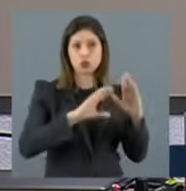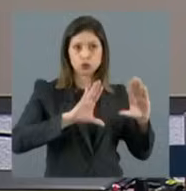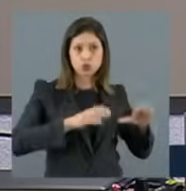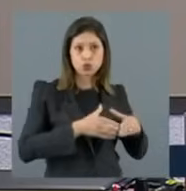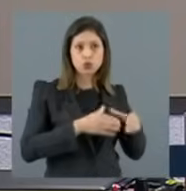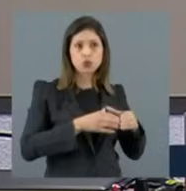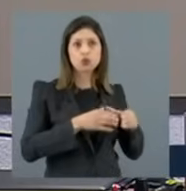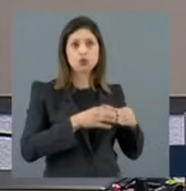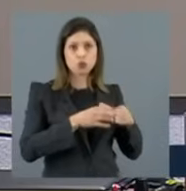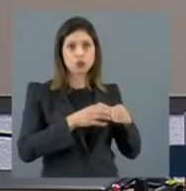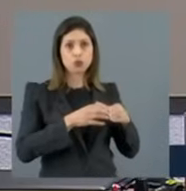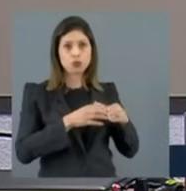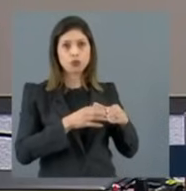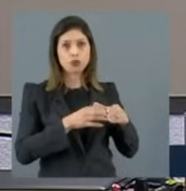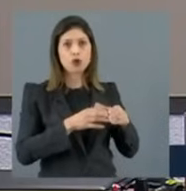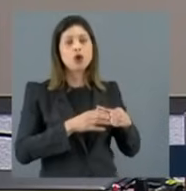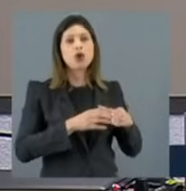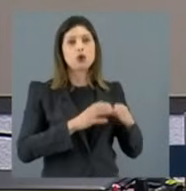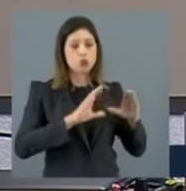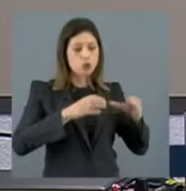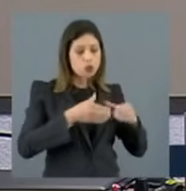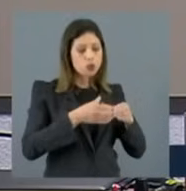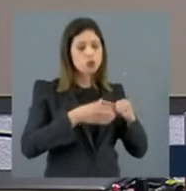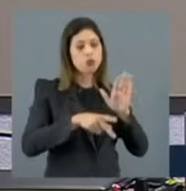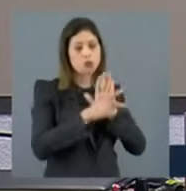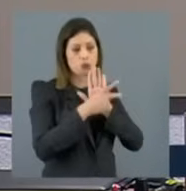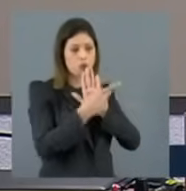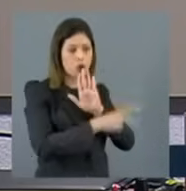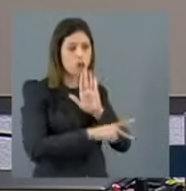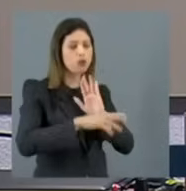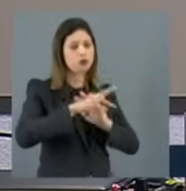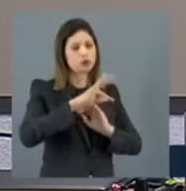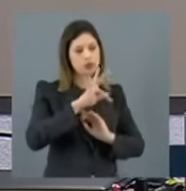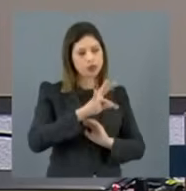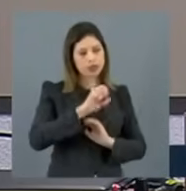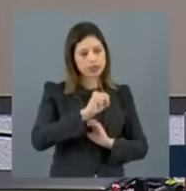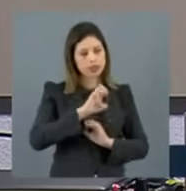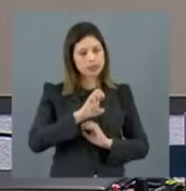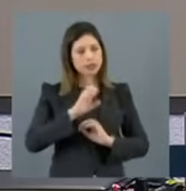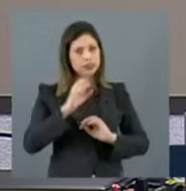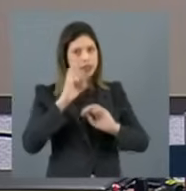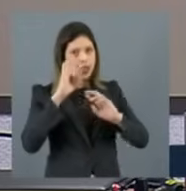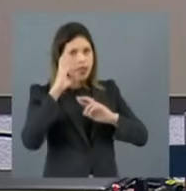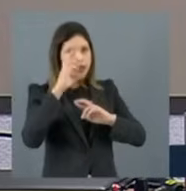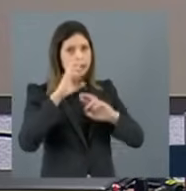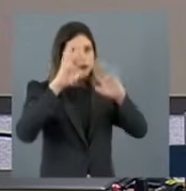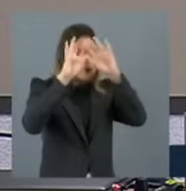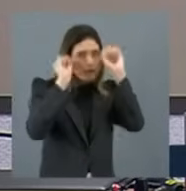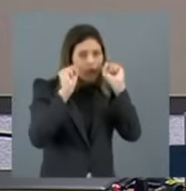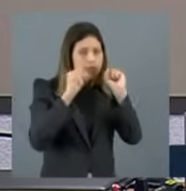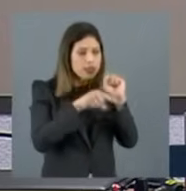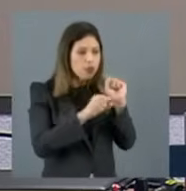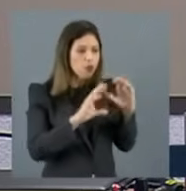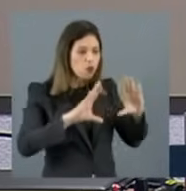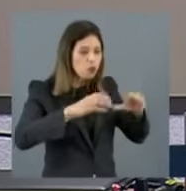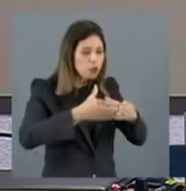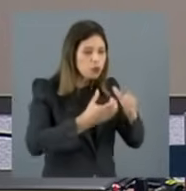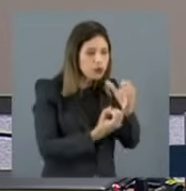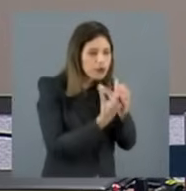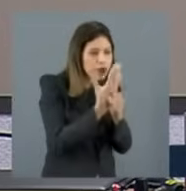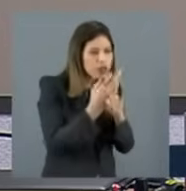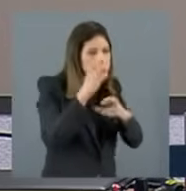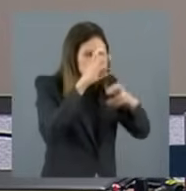de inteligência do TSE para espionar, um grupo criado para espionar os cidadãos